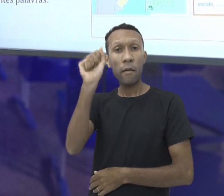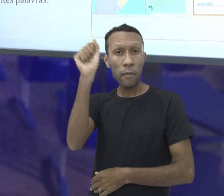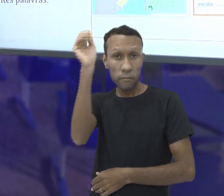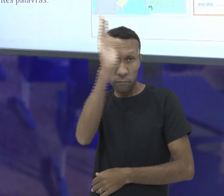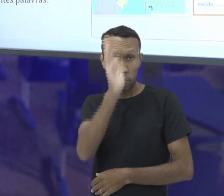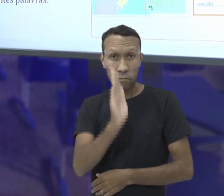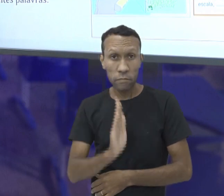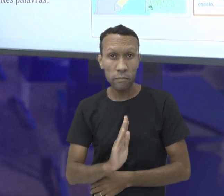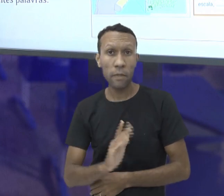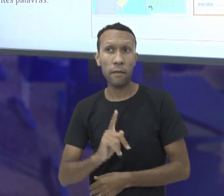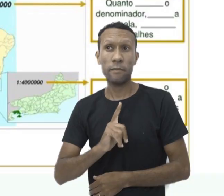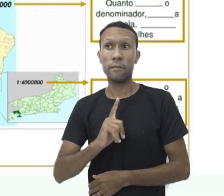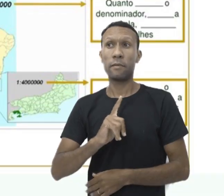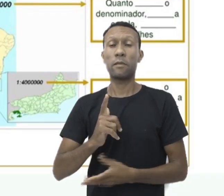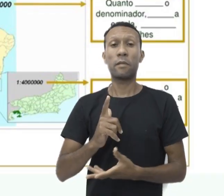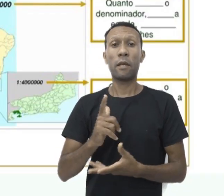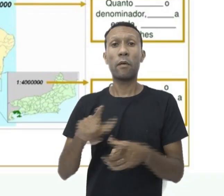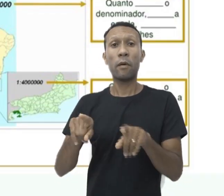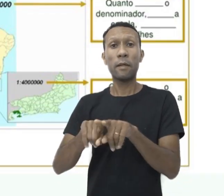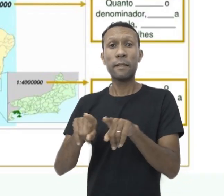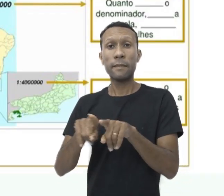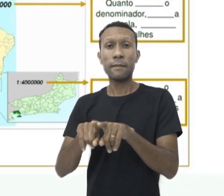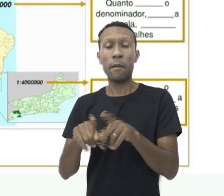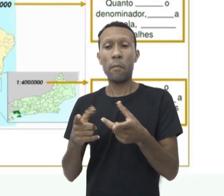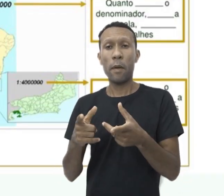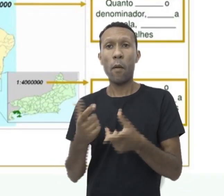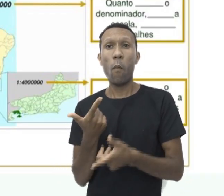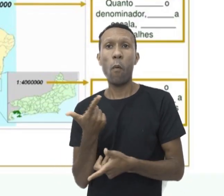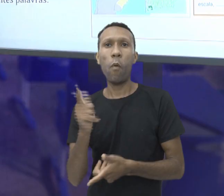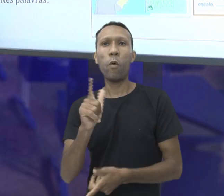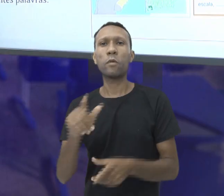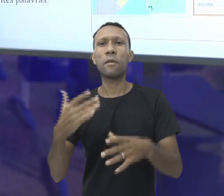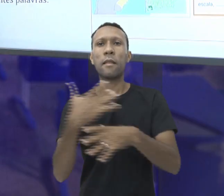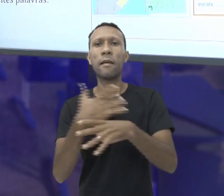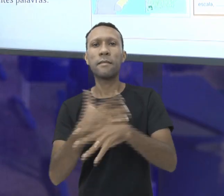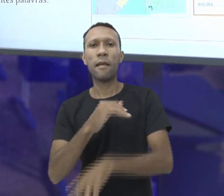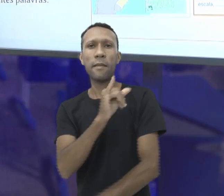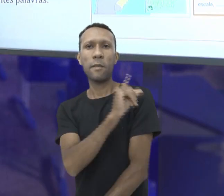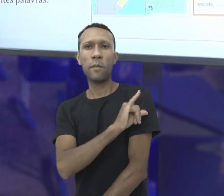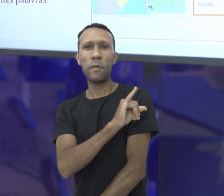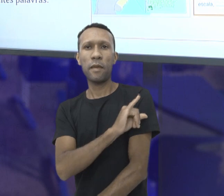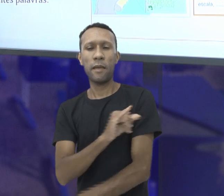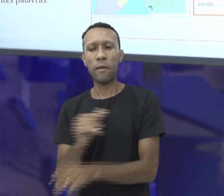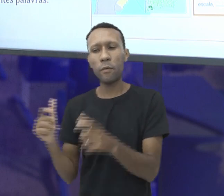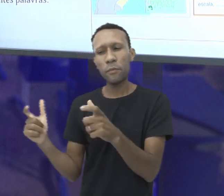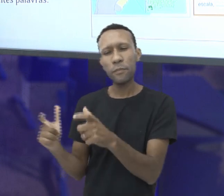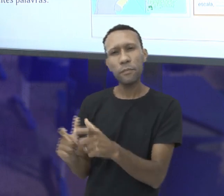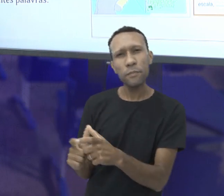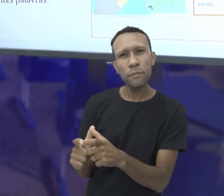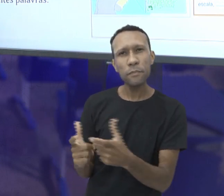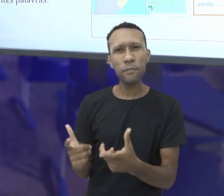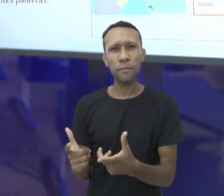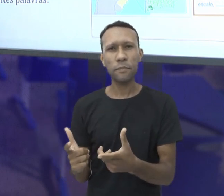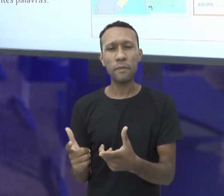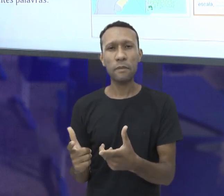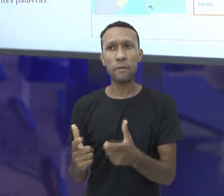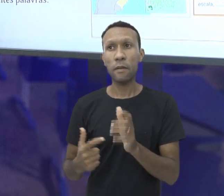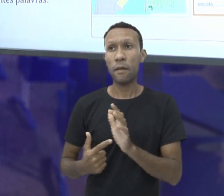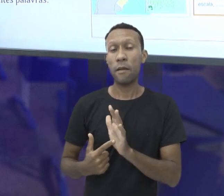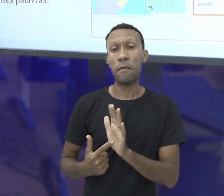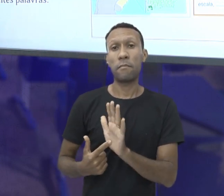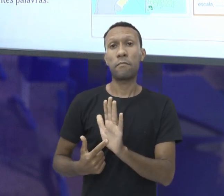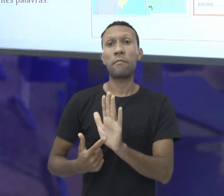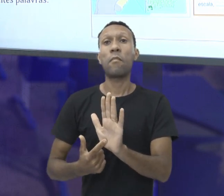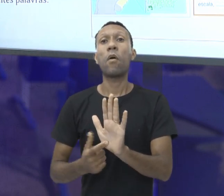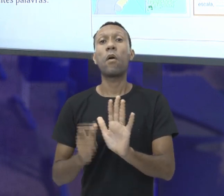escala e temos o mapa do Rio de Janeiro com menor escala. Ou seja, quanto maior o denominador, refere-se